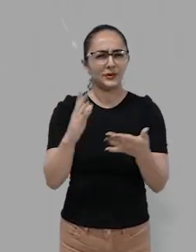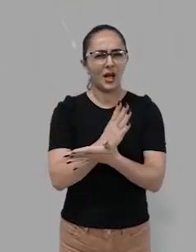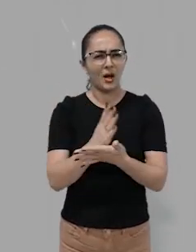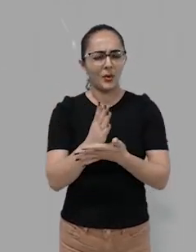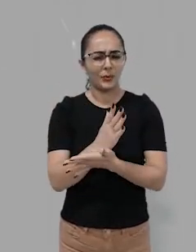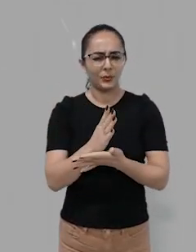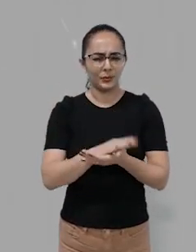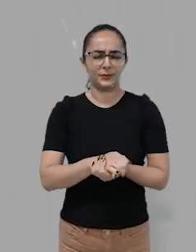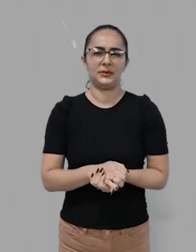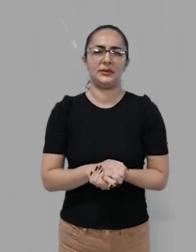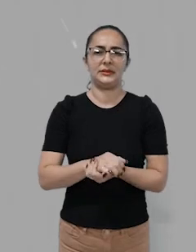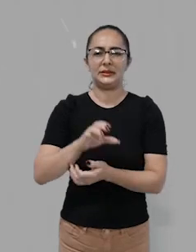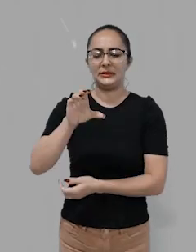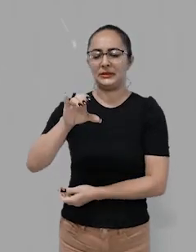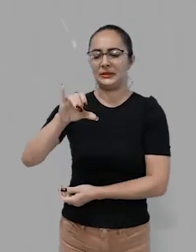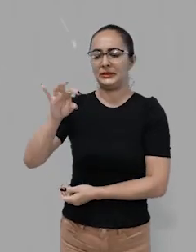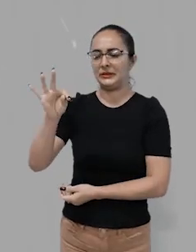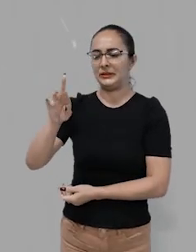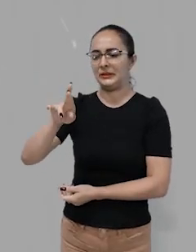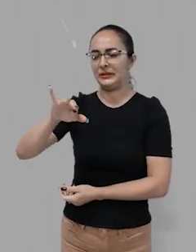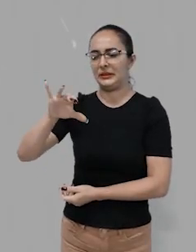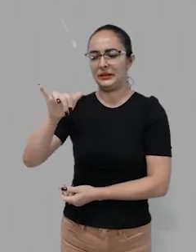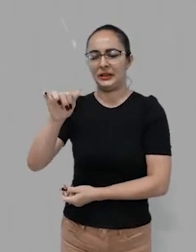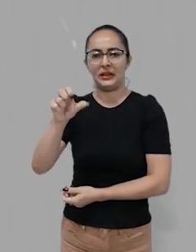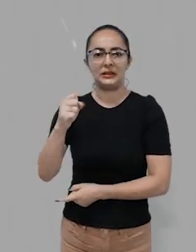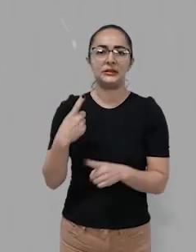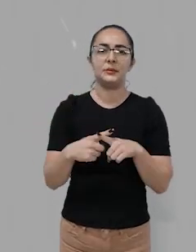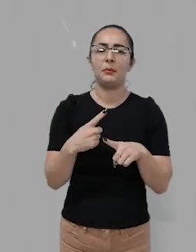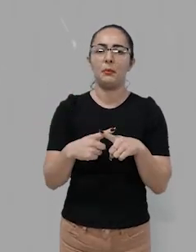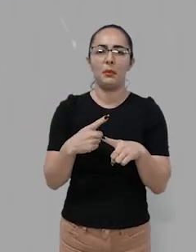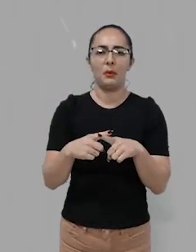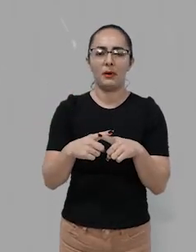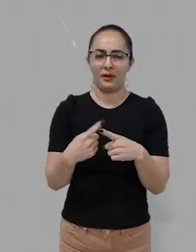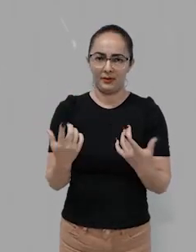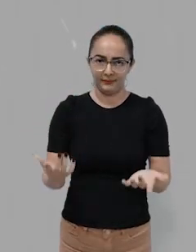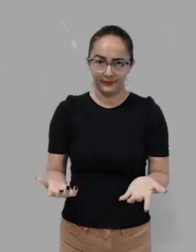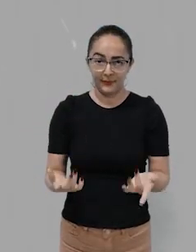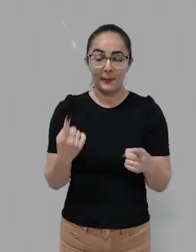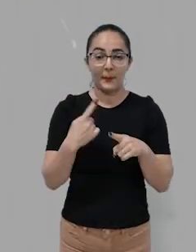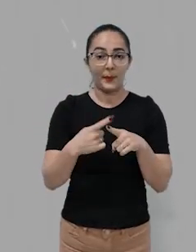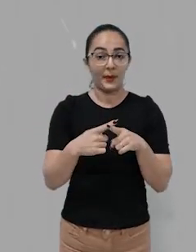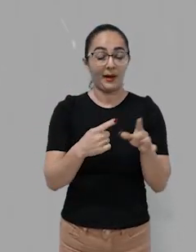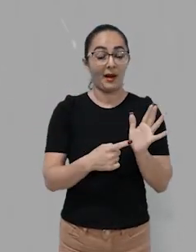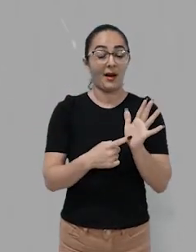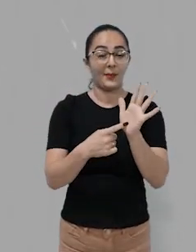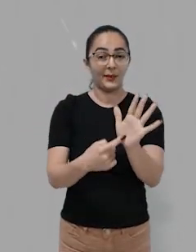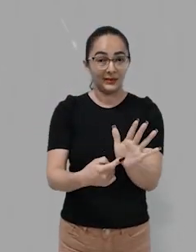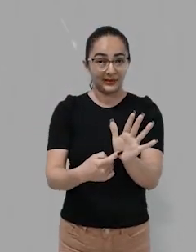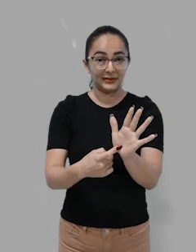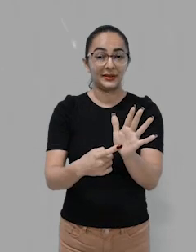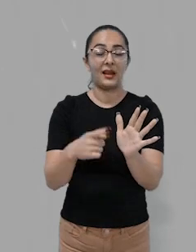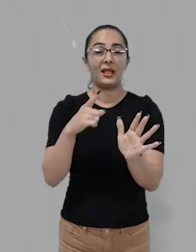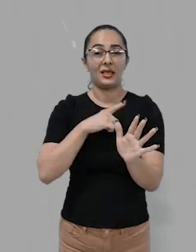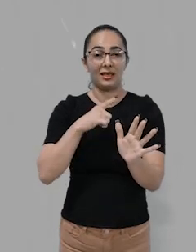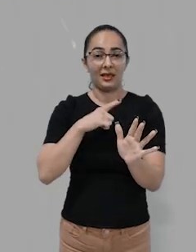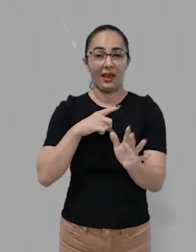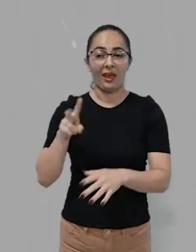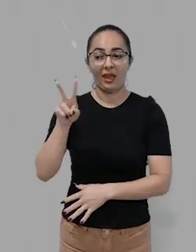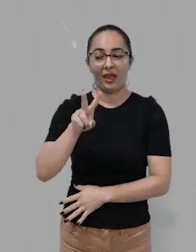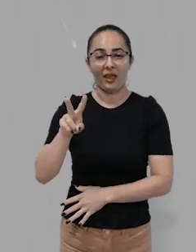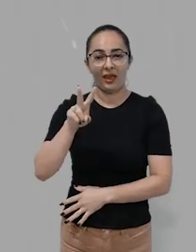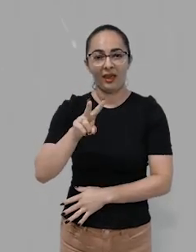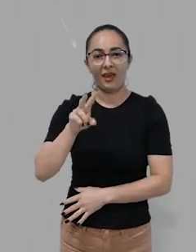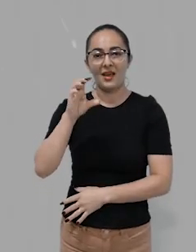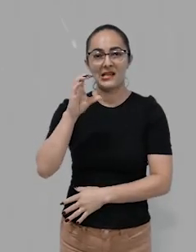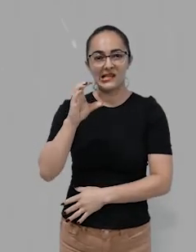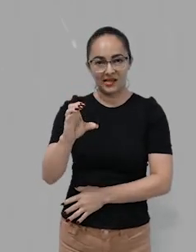algumas frutas cítricas. Por que frutas cítricas? Porque apresentam a tal vitamina C,